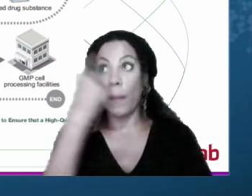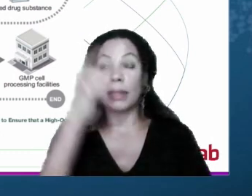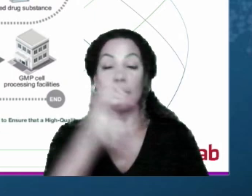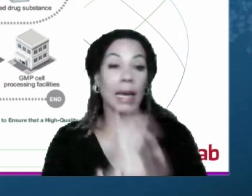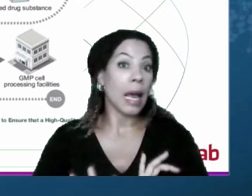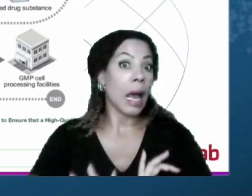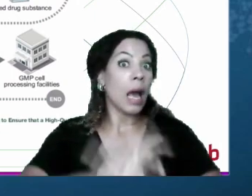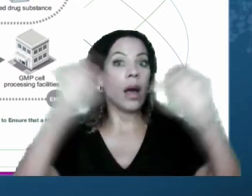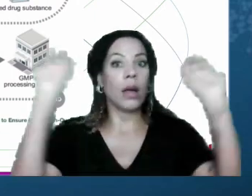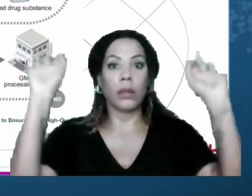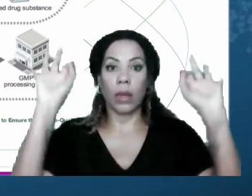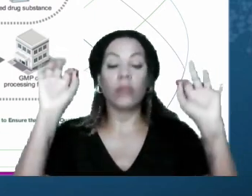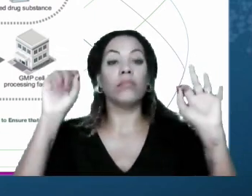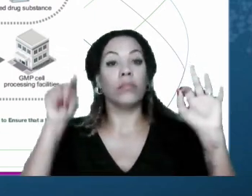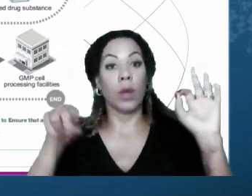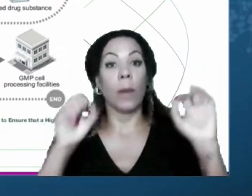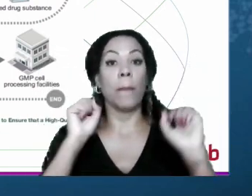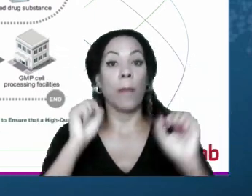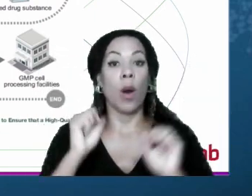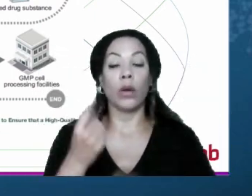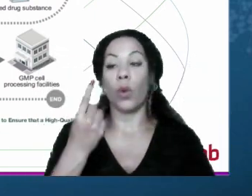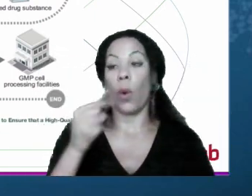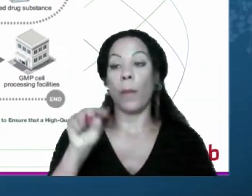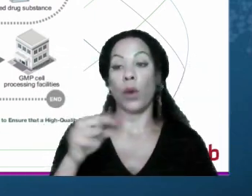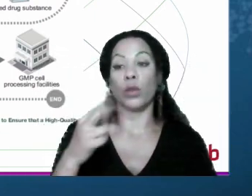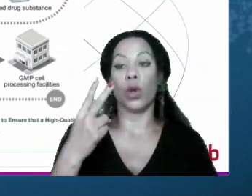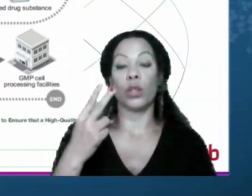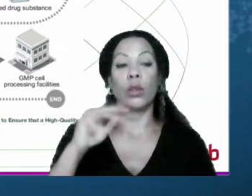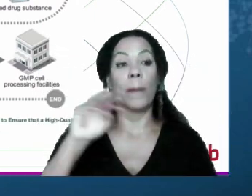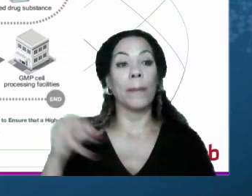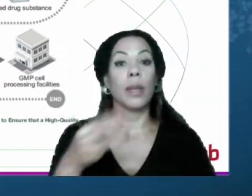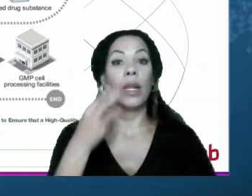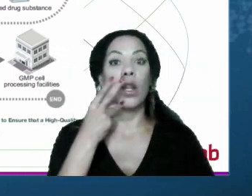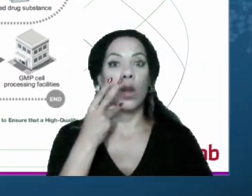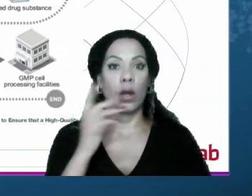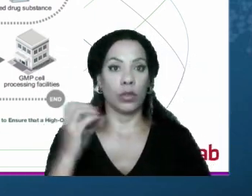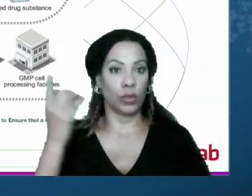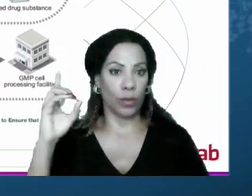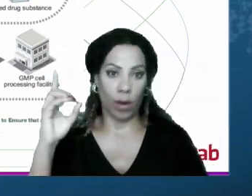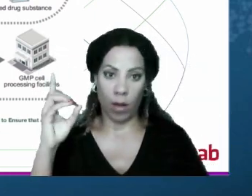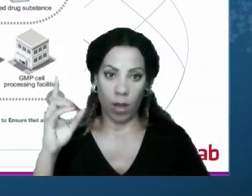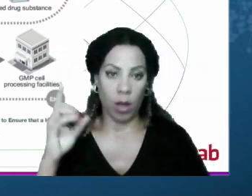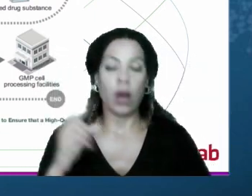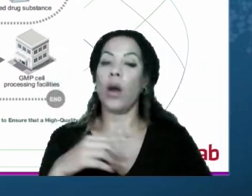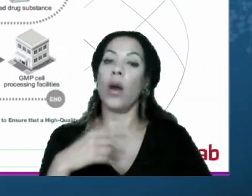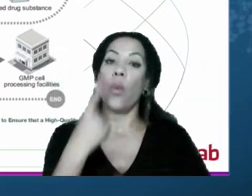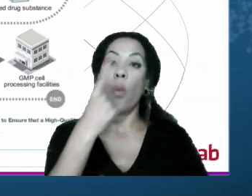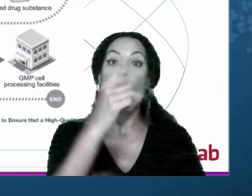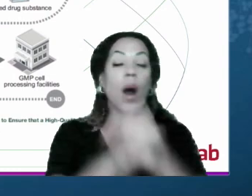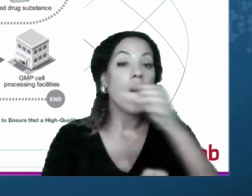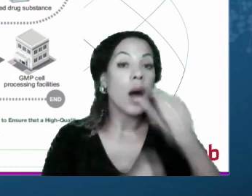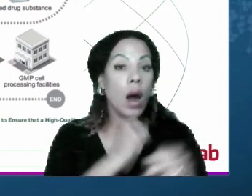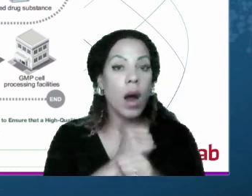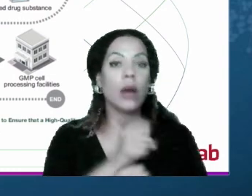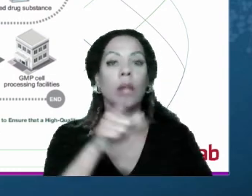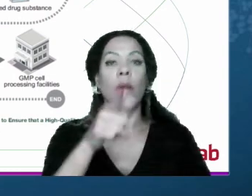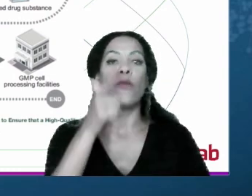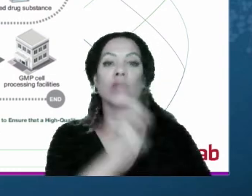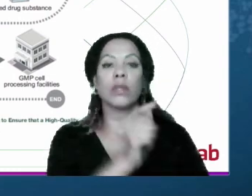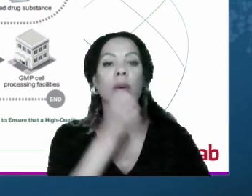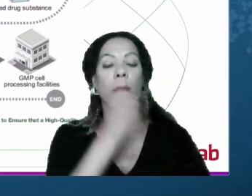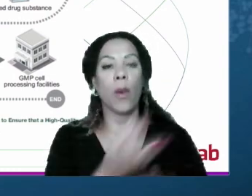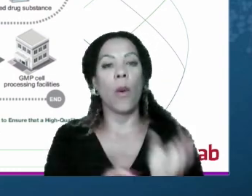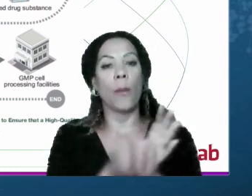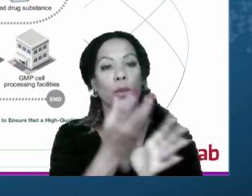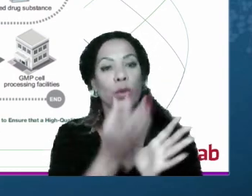isso pode custar 1,2 milhões de dólares e 1 ano para você ter uma boa produção e uma